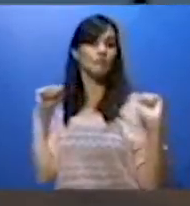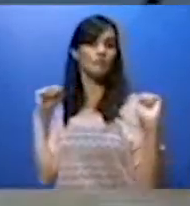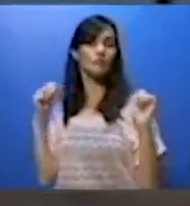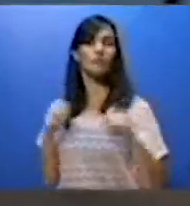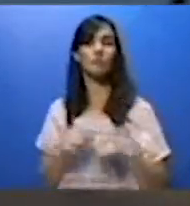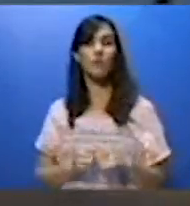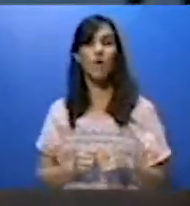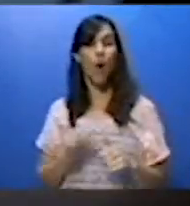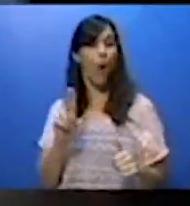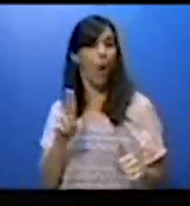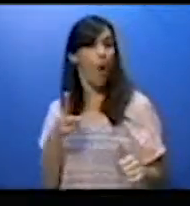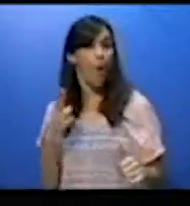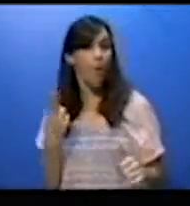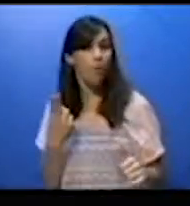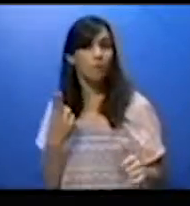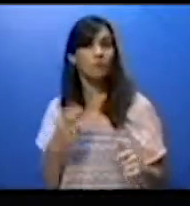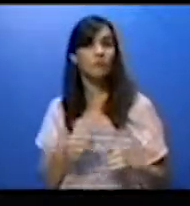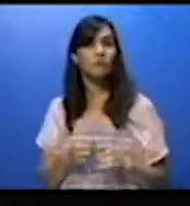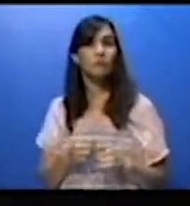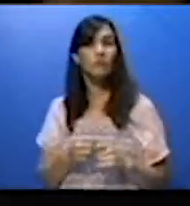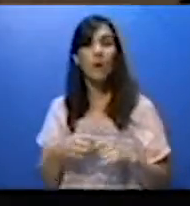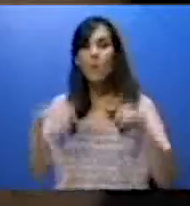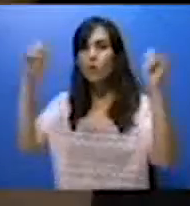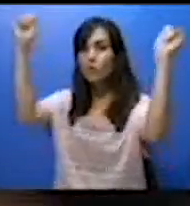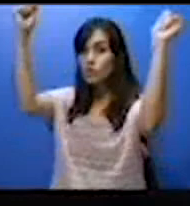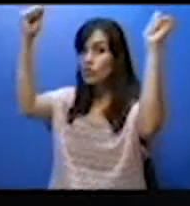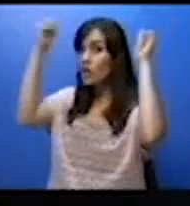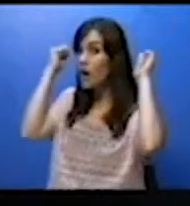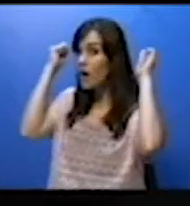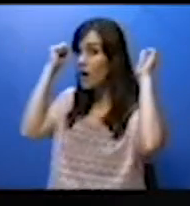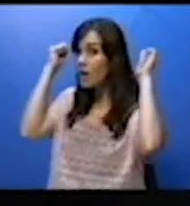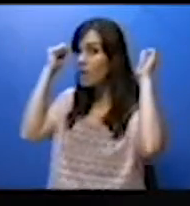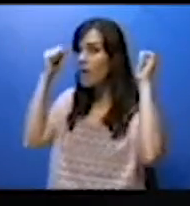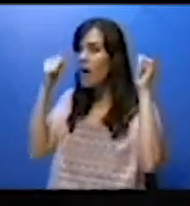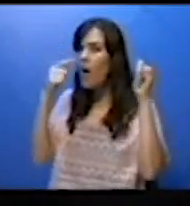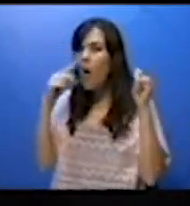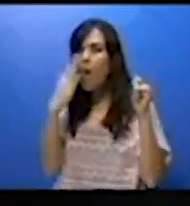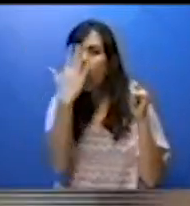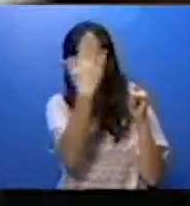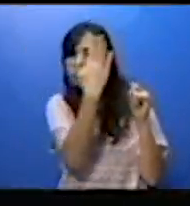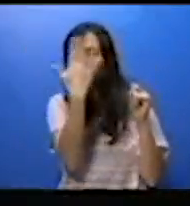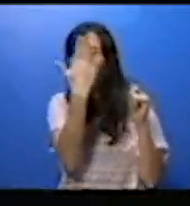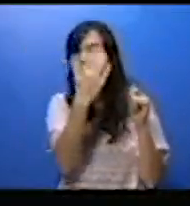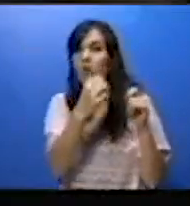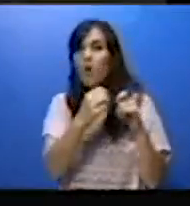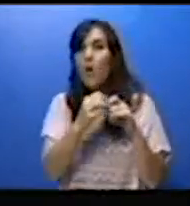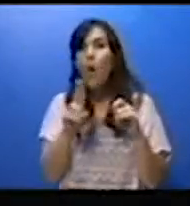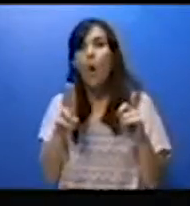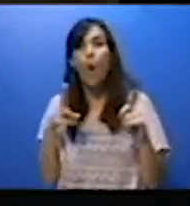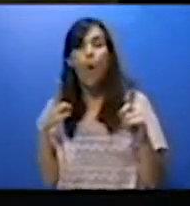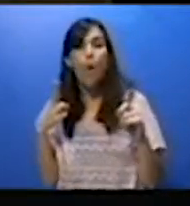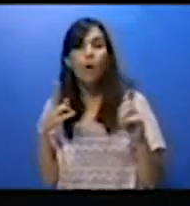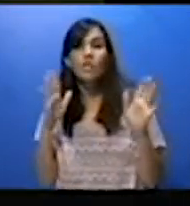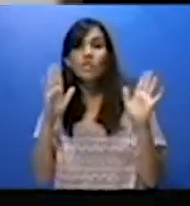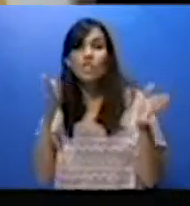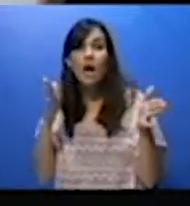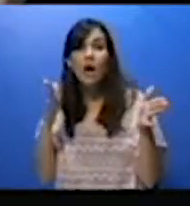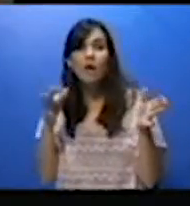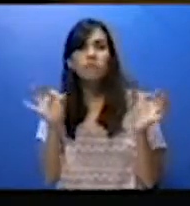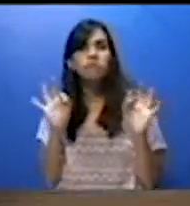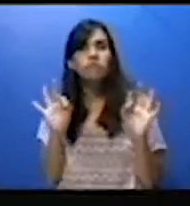ou ele vestiu o chapéu e se olhou no espelho ou ele está todo pronto